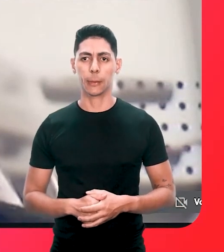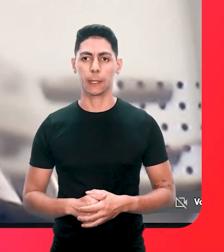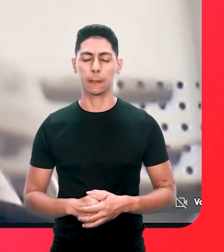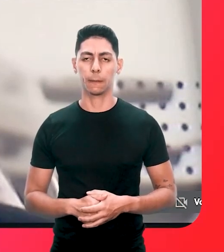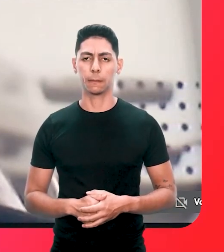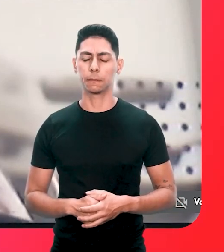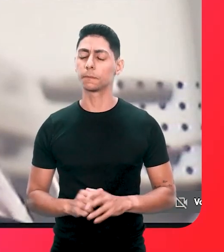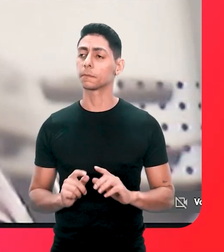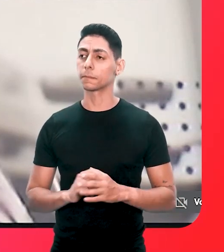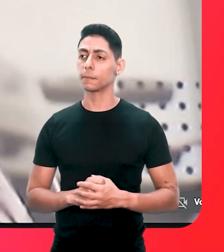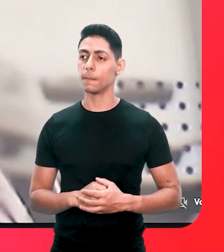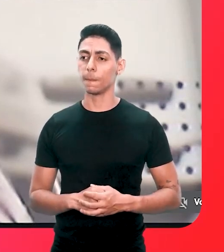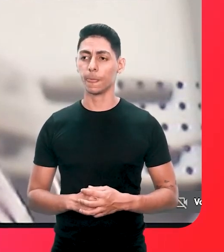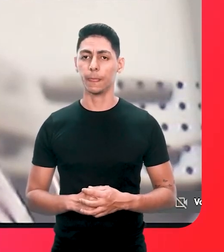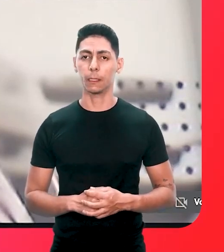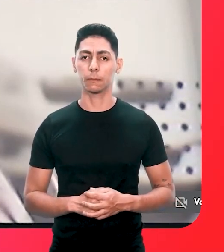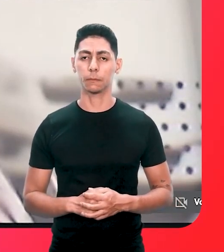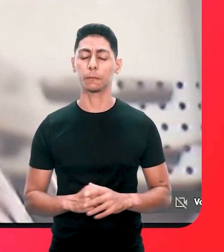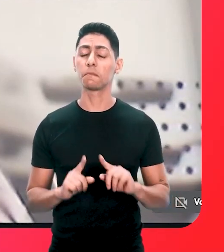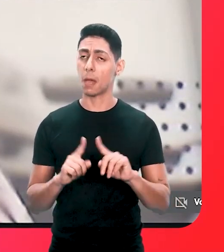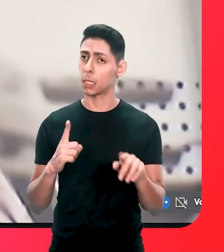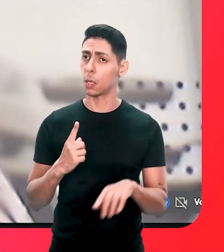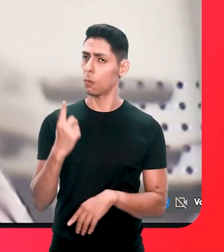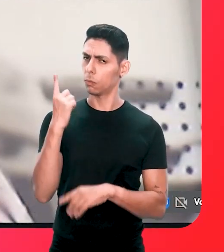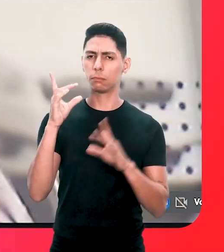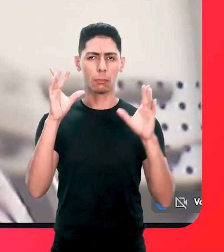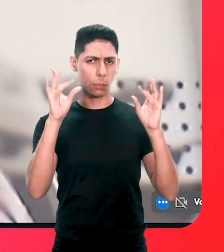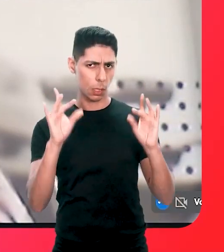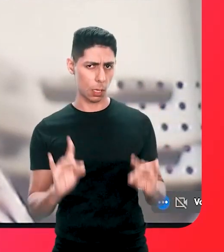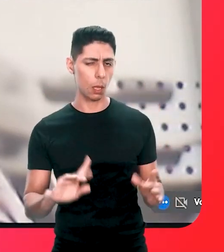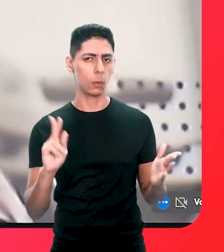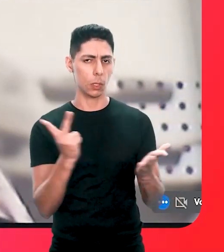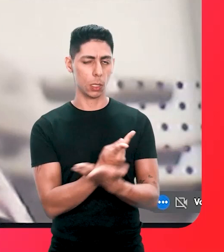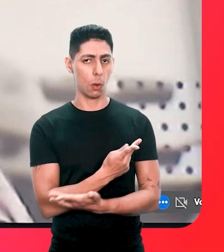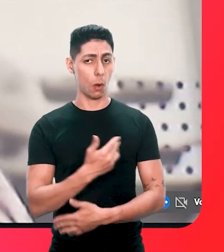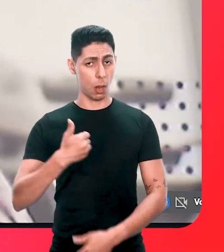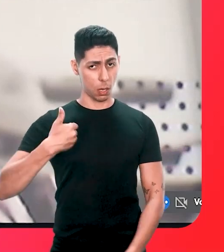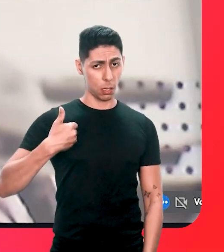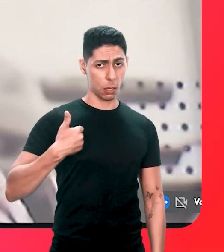mas sim. Tem um detalhe, aos 13 anos,